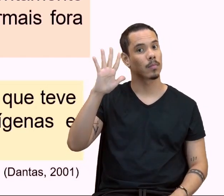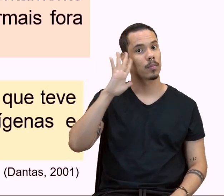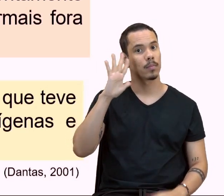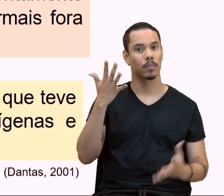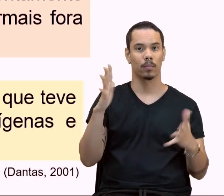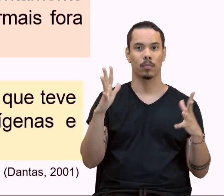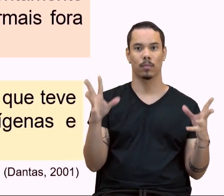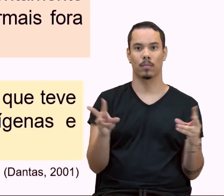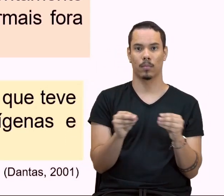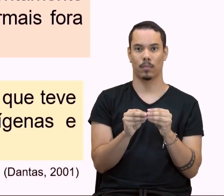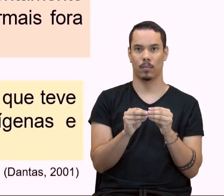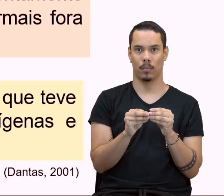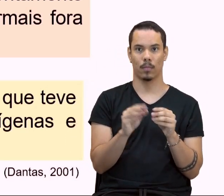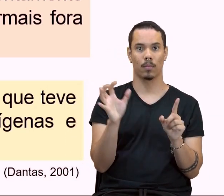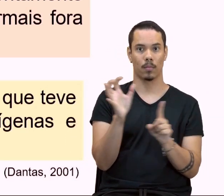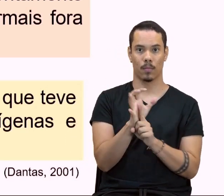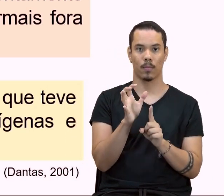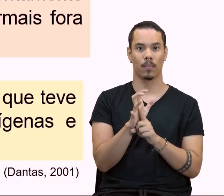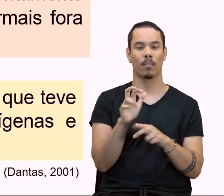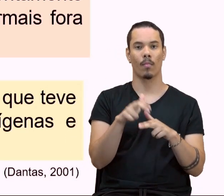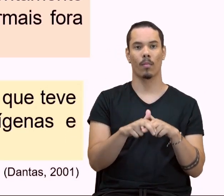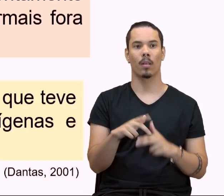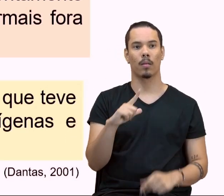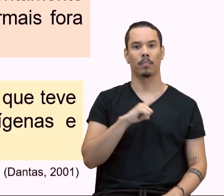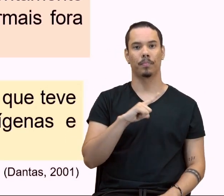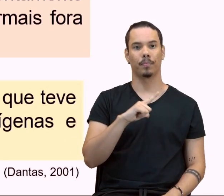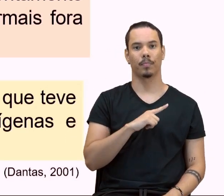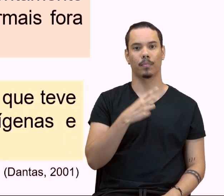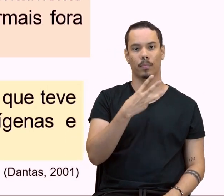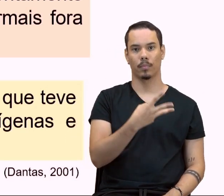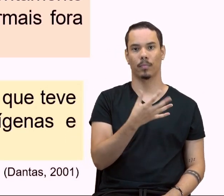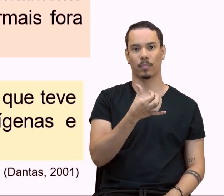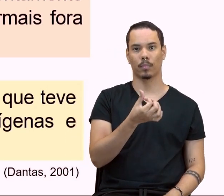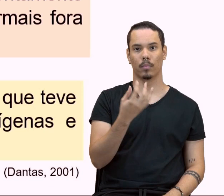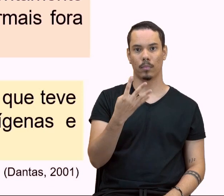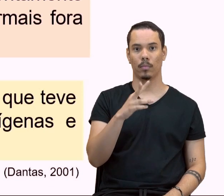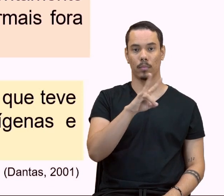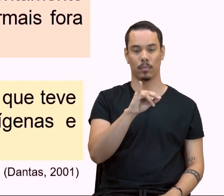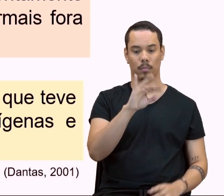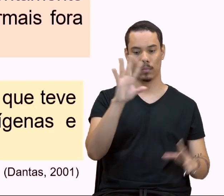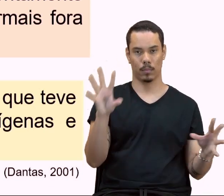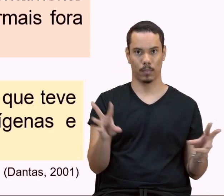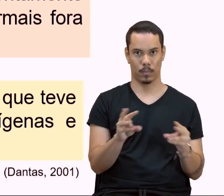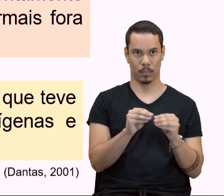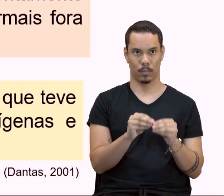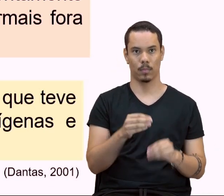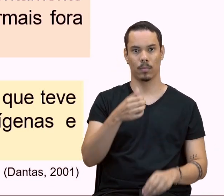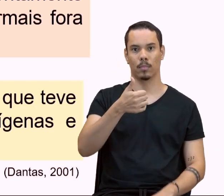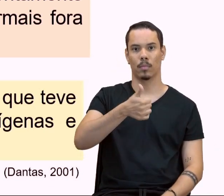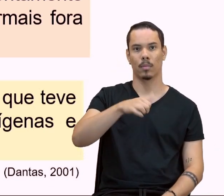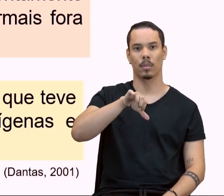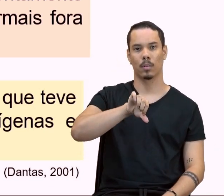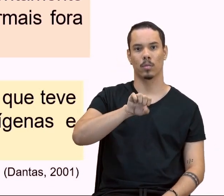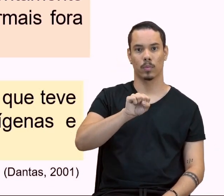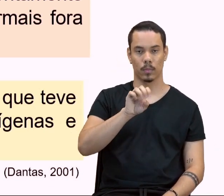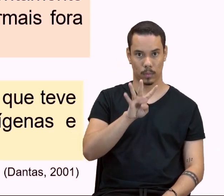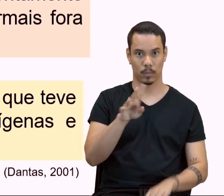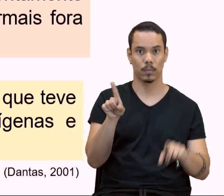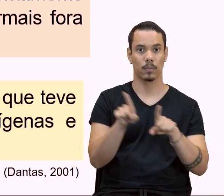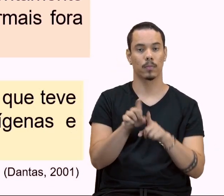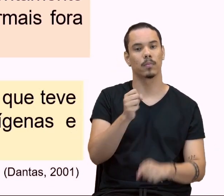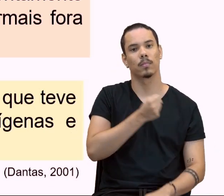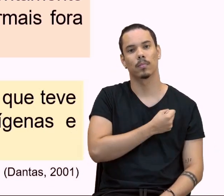Exatamente. Então, a pavimentação da 364 ela vai ser concluída em 1984 e o número de